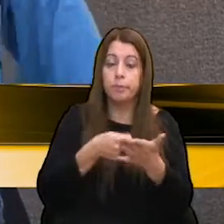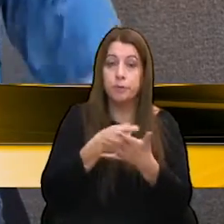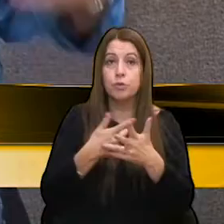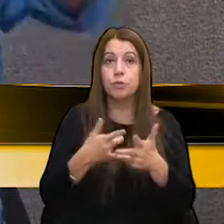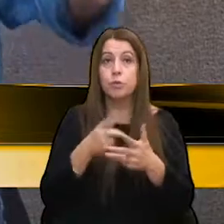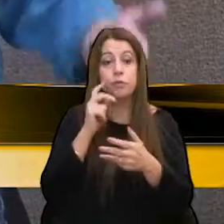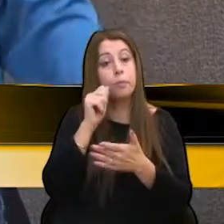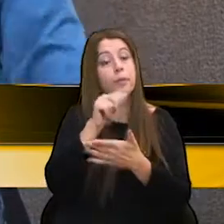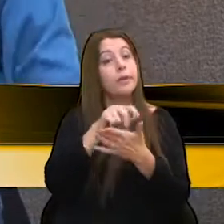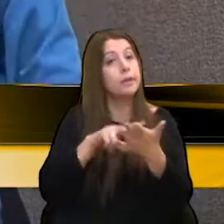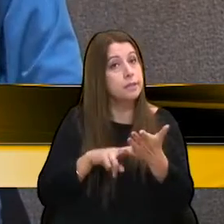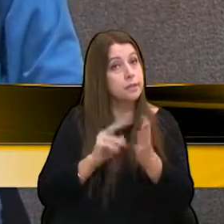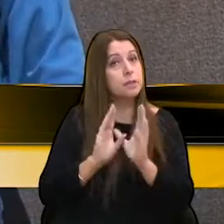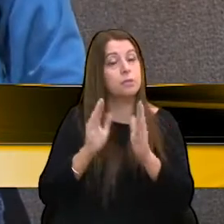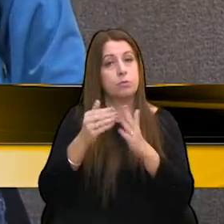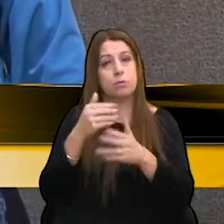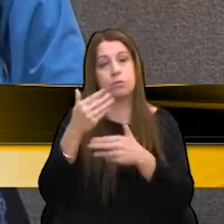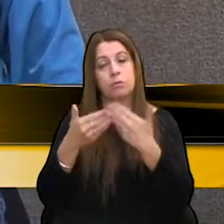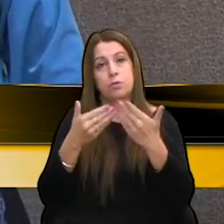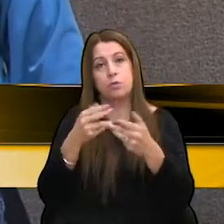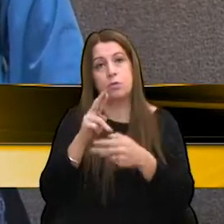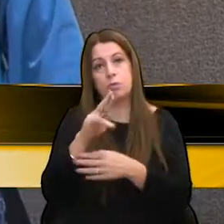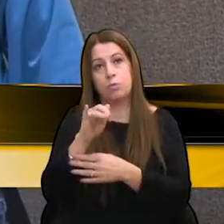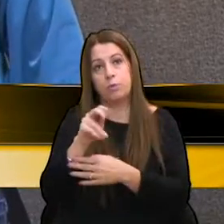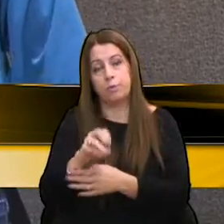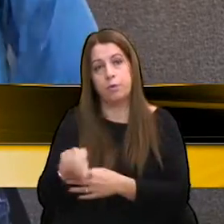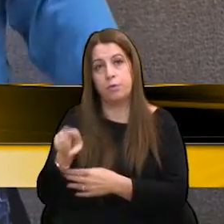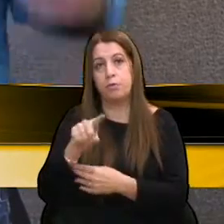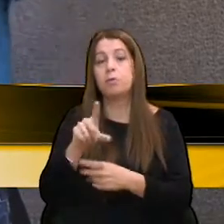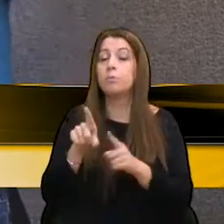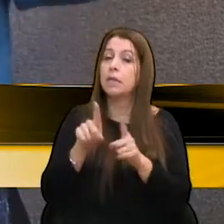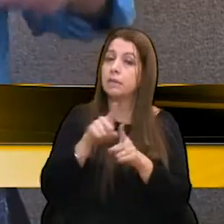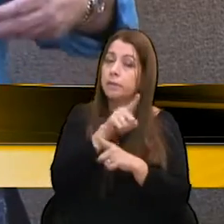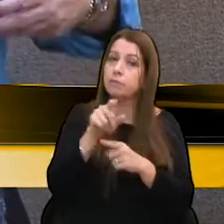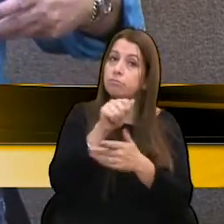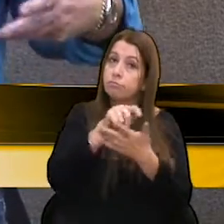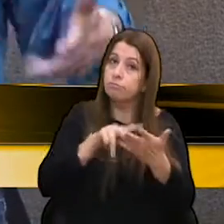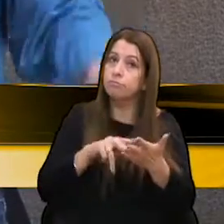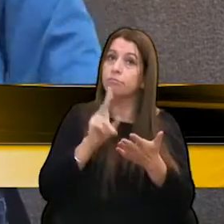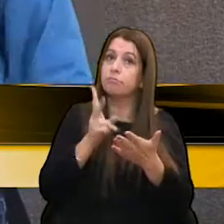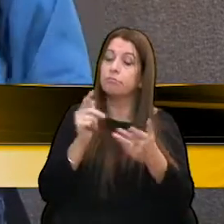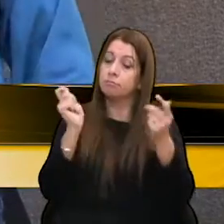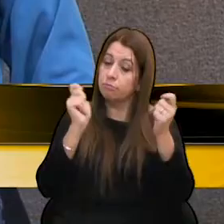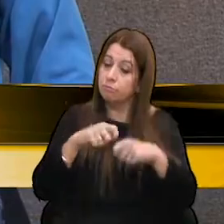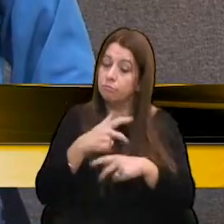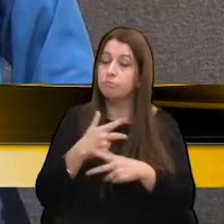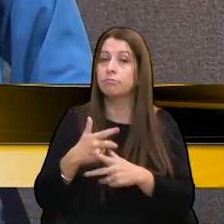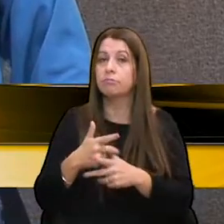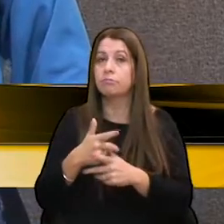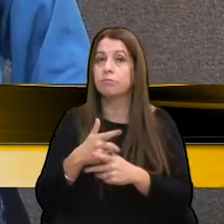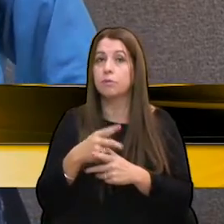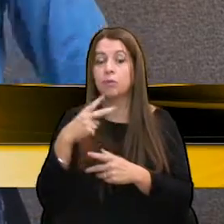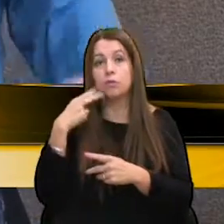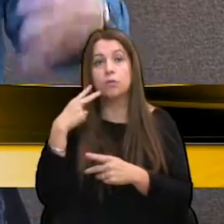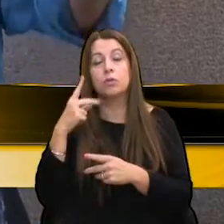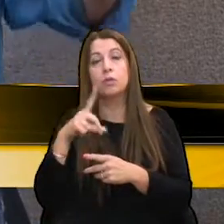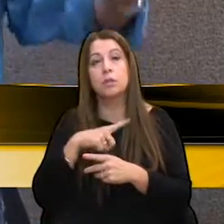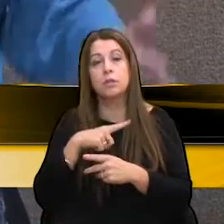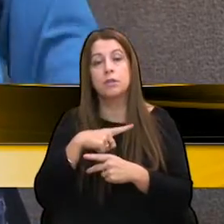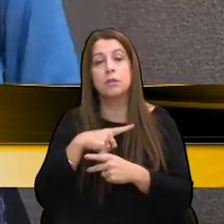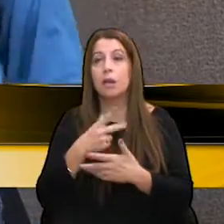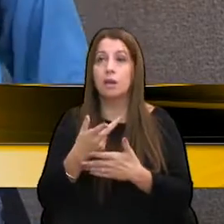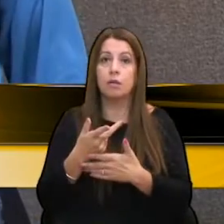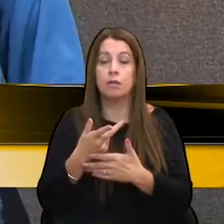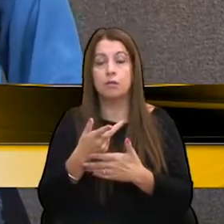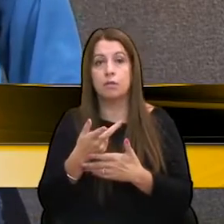nós vamos analisar na Comissão de Desenvolvimento Urbano, né? Mas também analisando sempre a possibilidade de que os vereadores têm